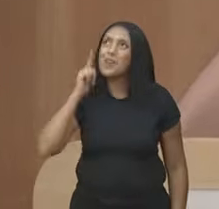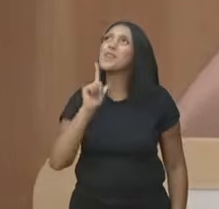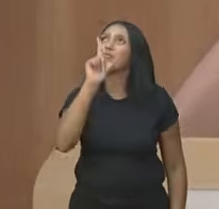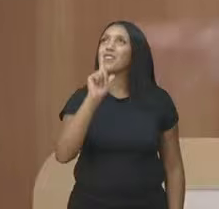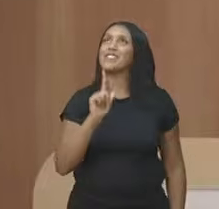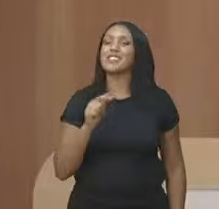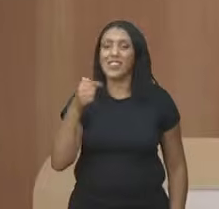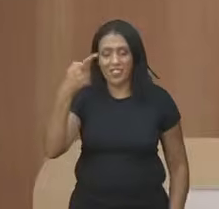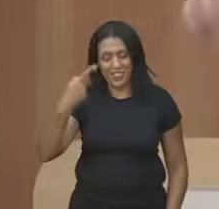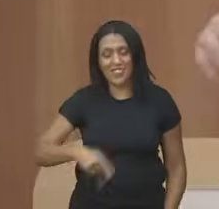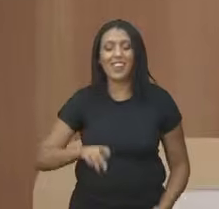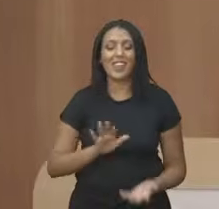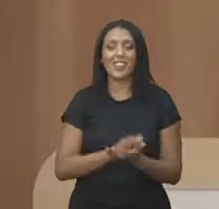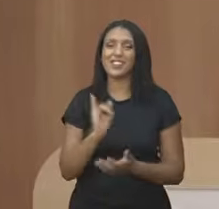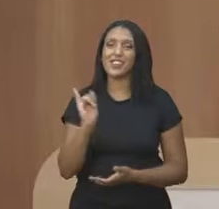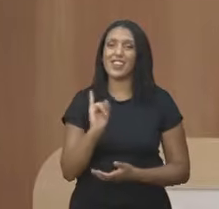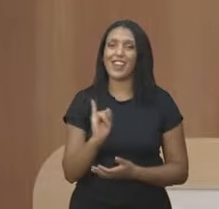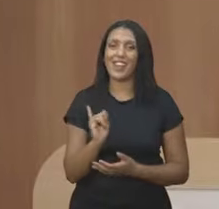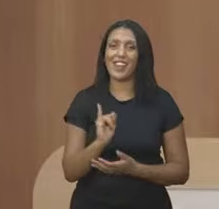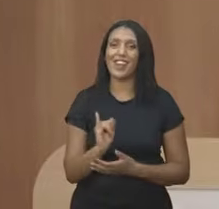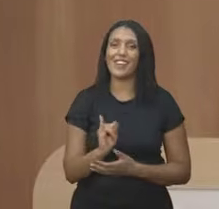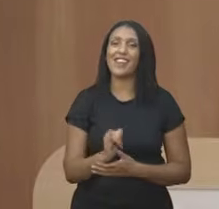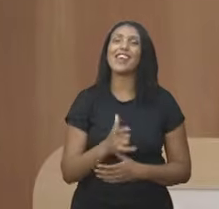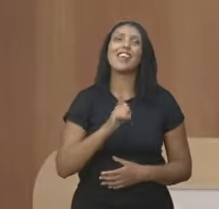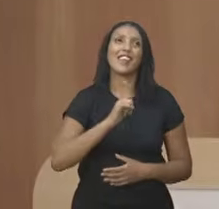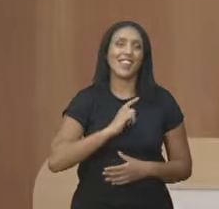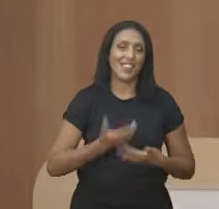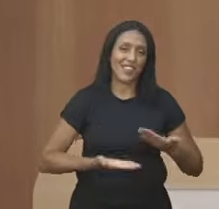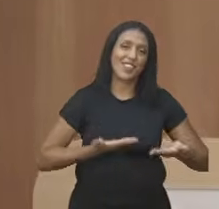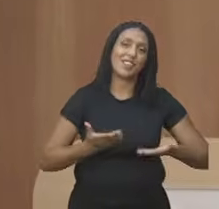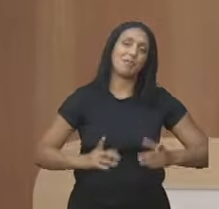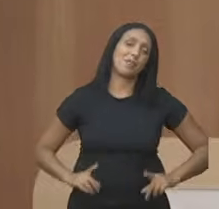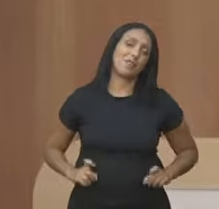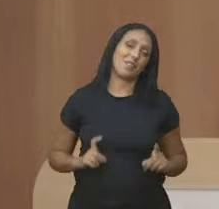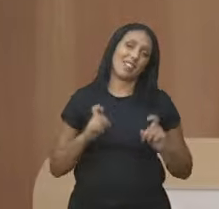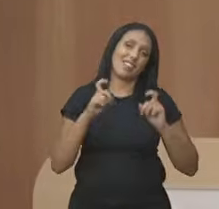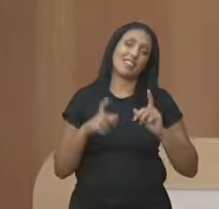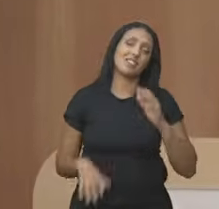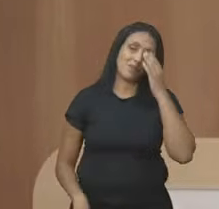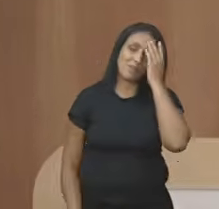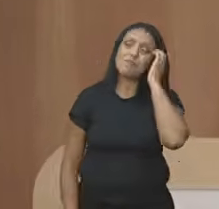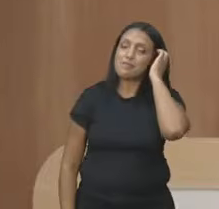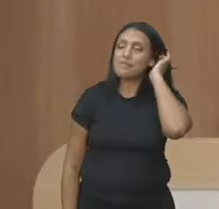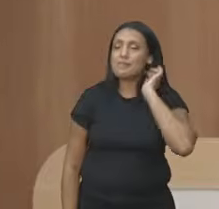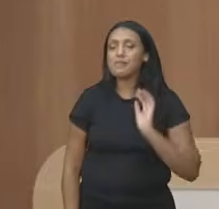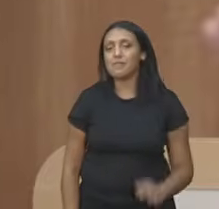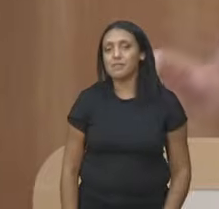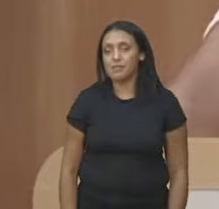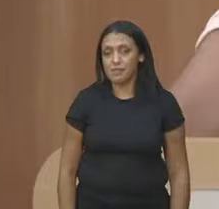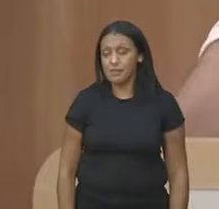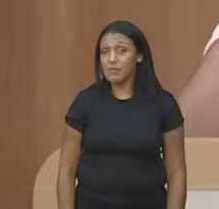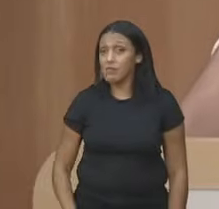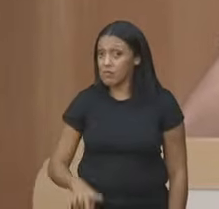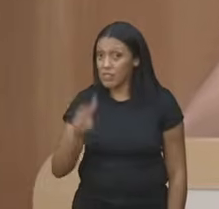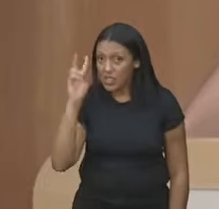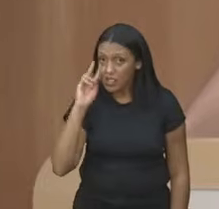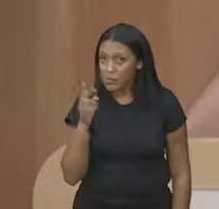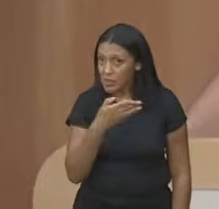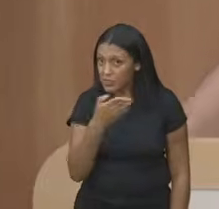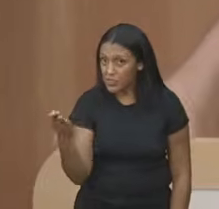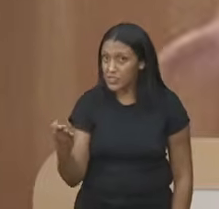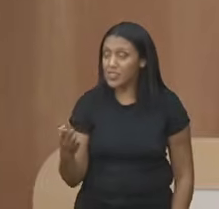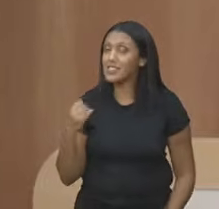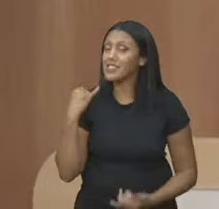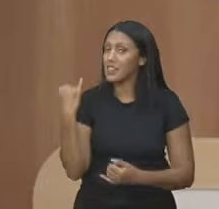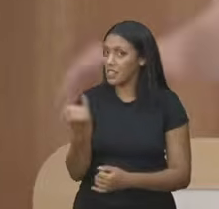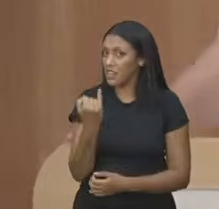lembrar para você aí que nos assiste, que faça os exames preventivos